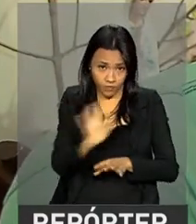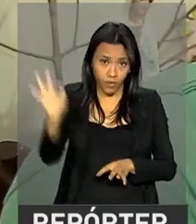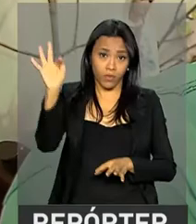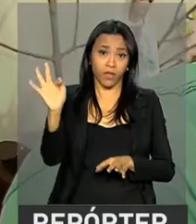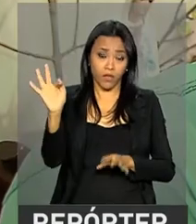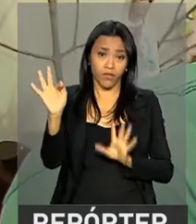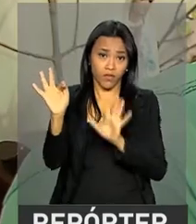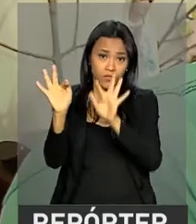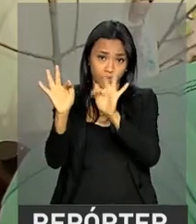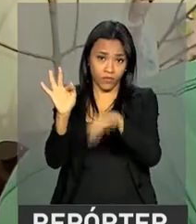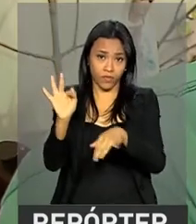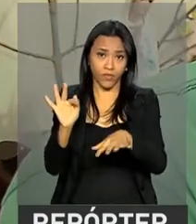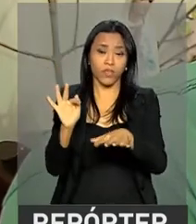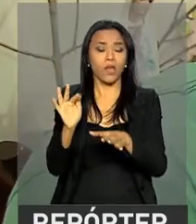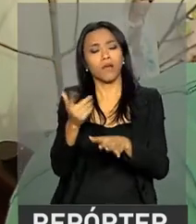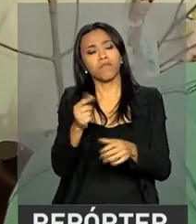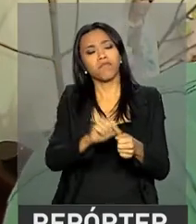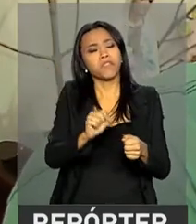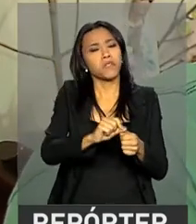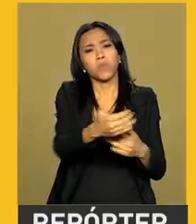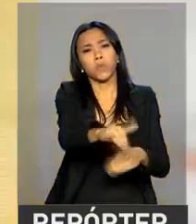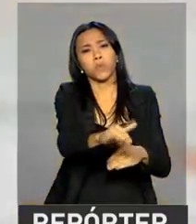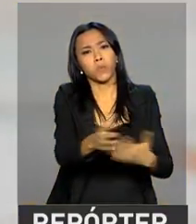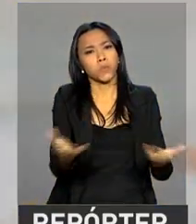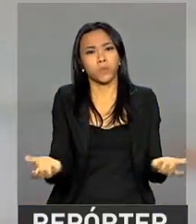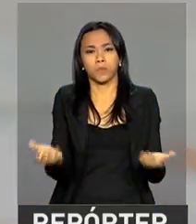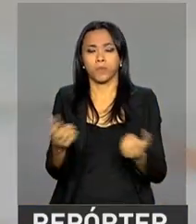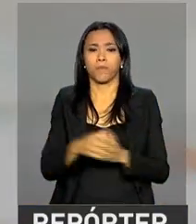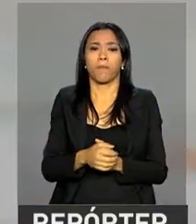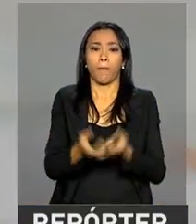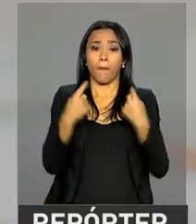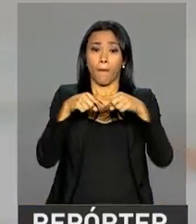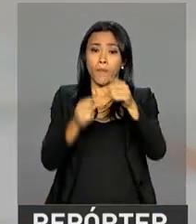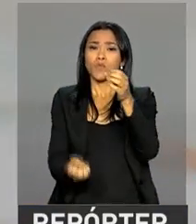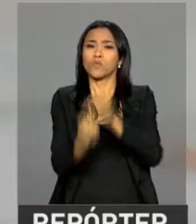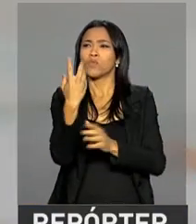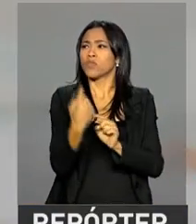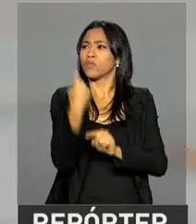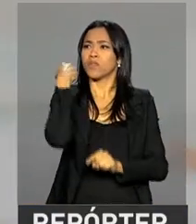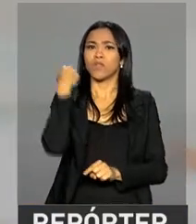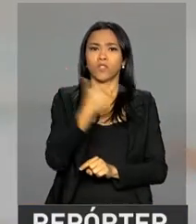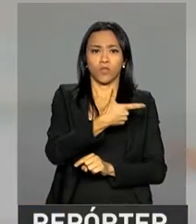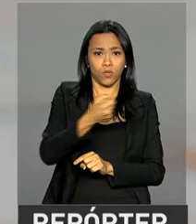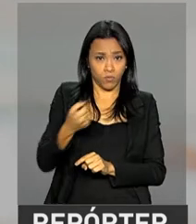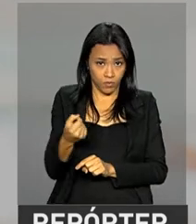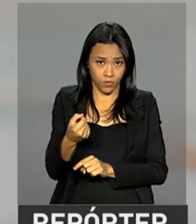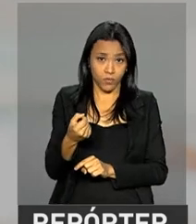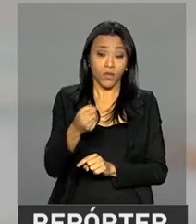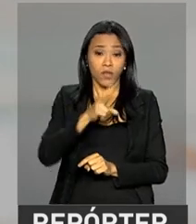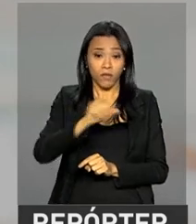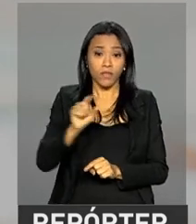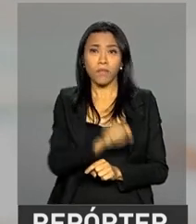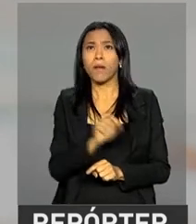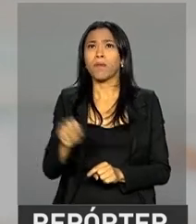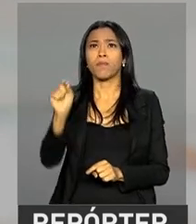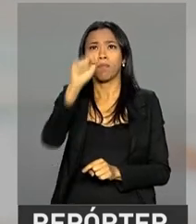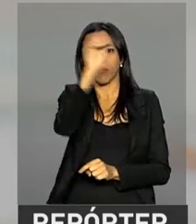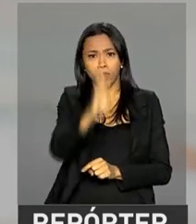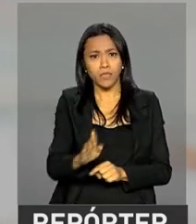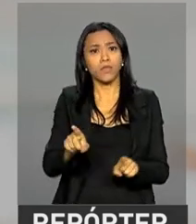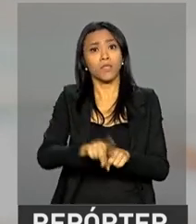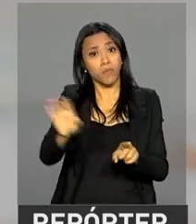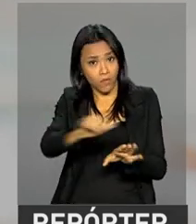um concurso ou seja existe desde o ano 2000 e será aplicado no brasil e no